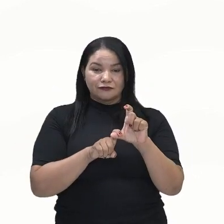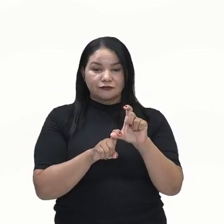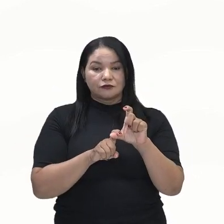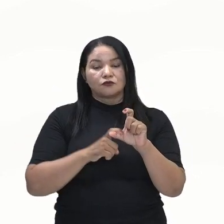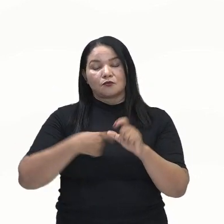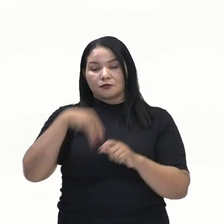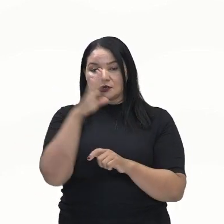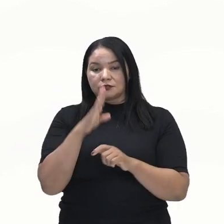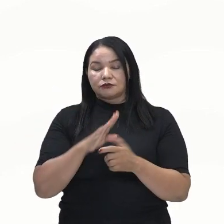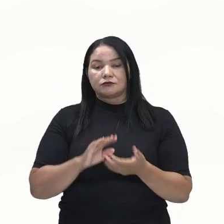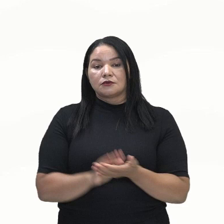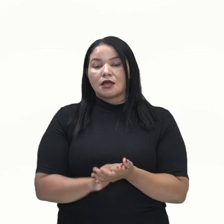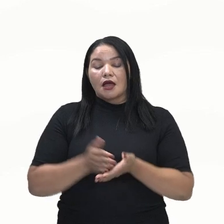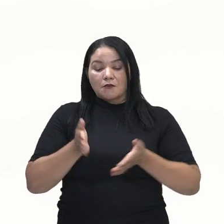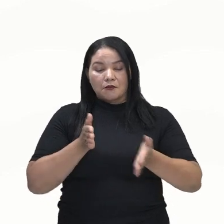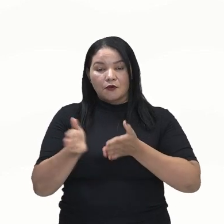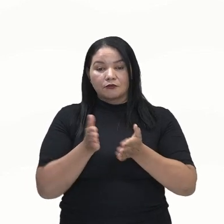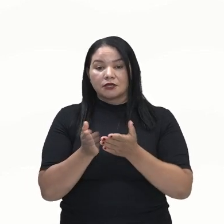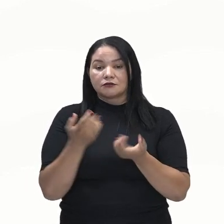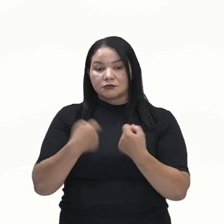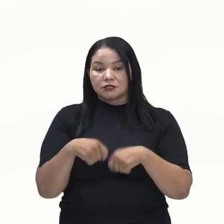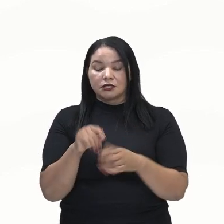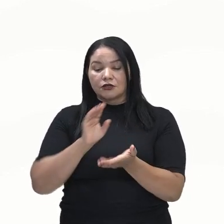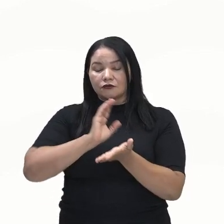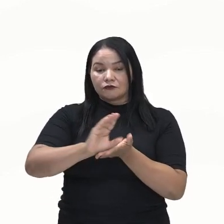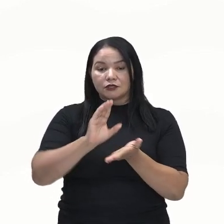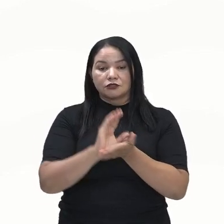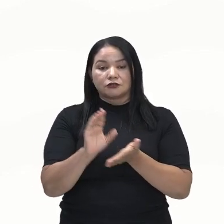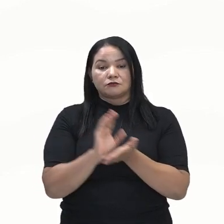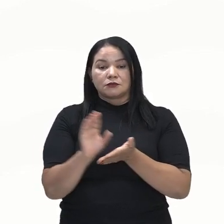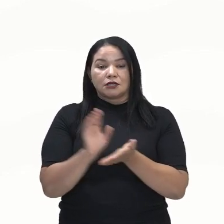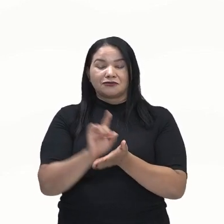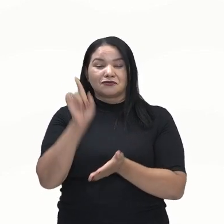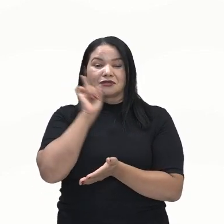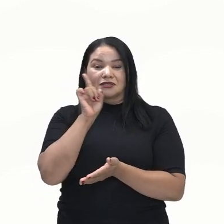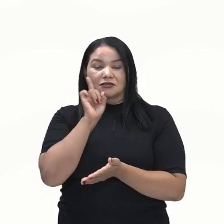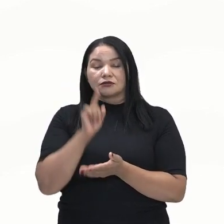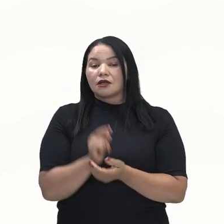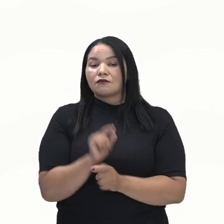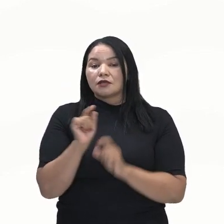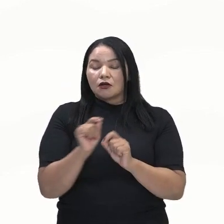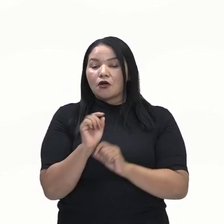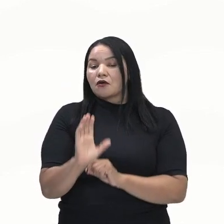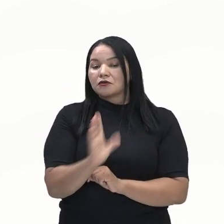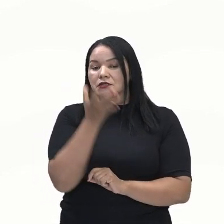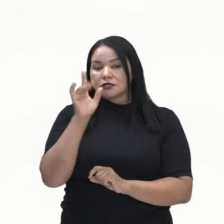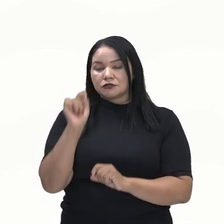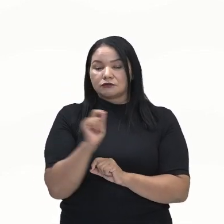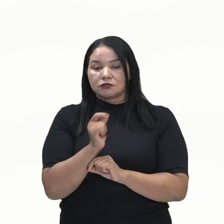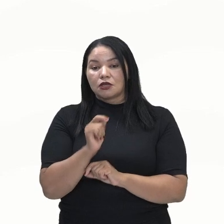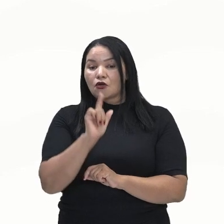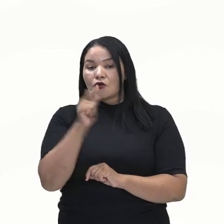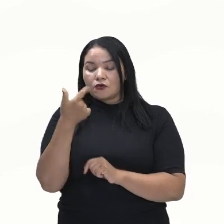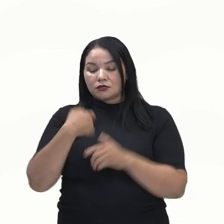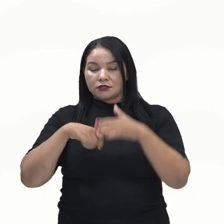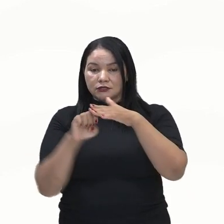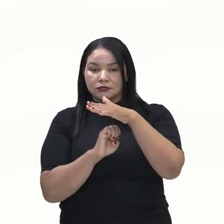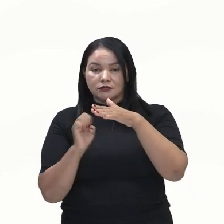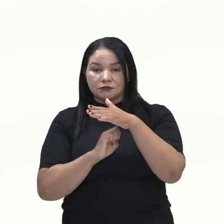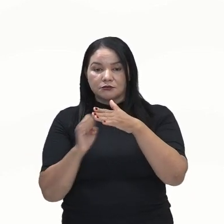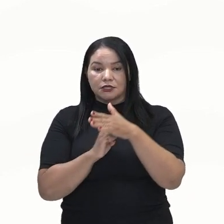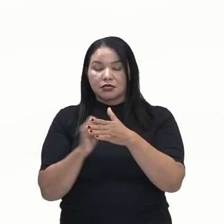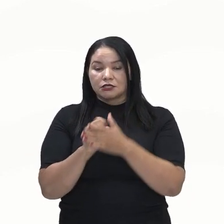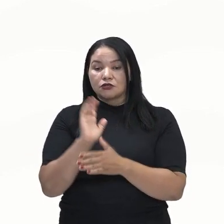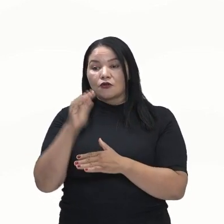era necessário haver o investimento internacional, e isso vai fazer com que empresas estrangeiras comecem a